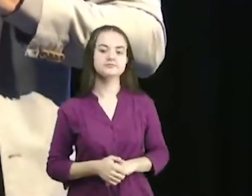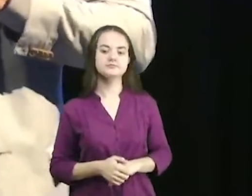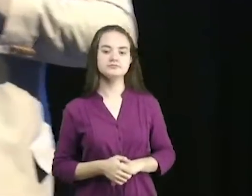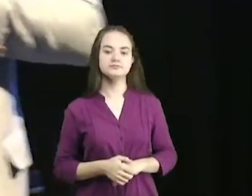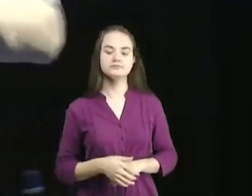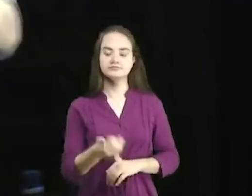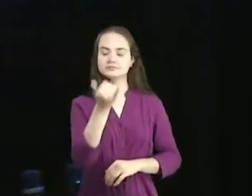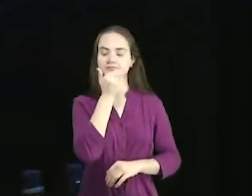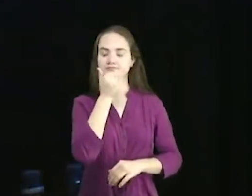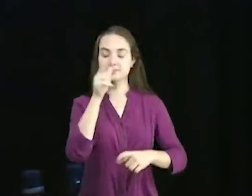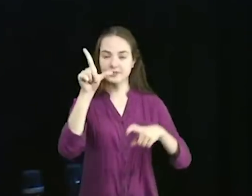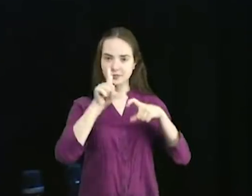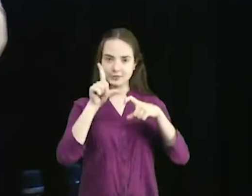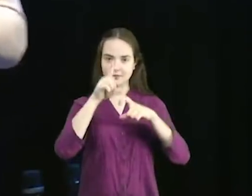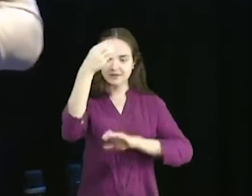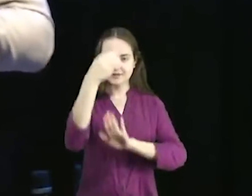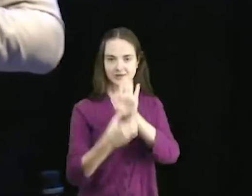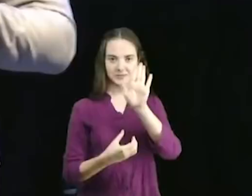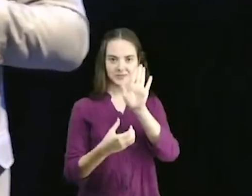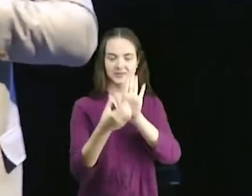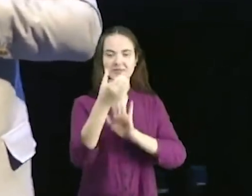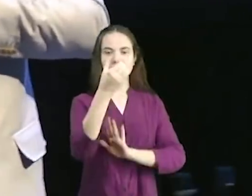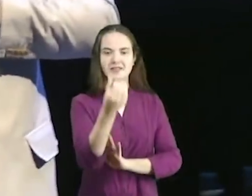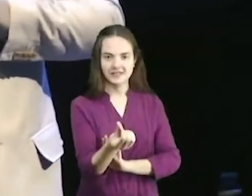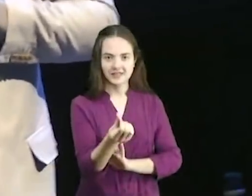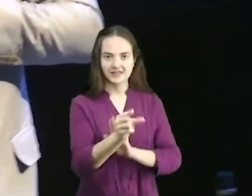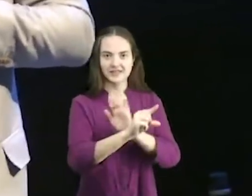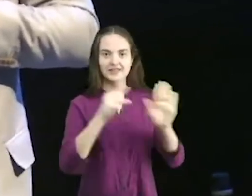Não, Lucas capítulo 6, perdão, verso 31.